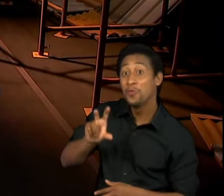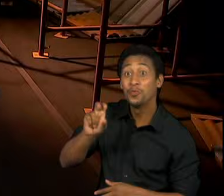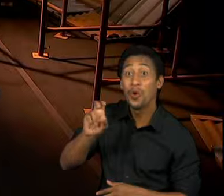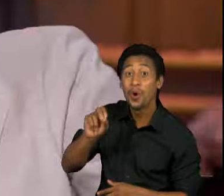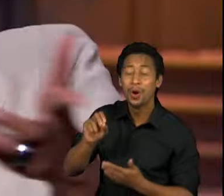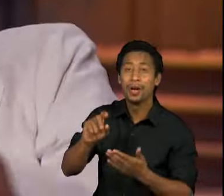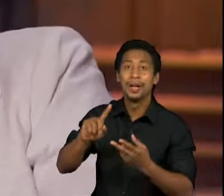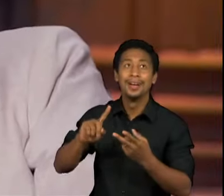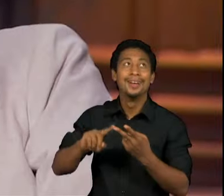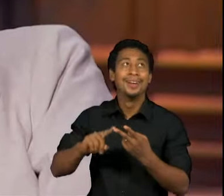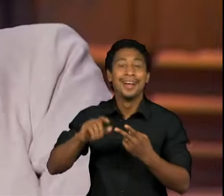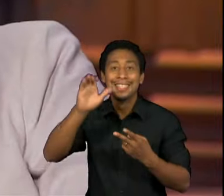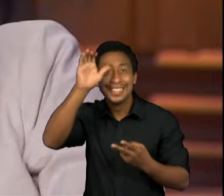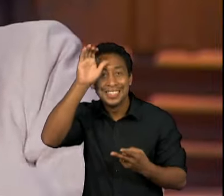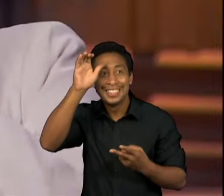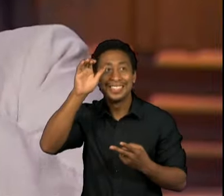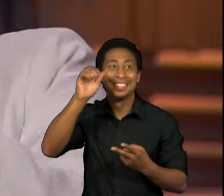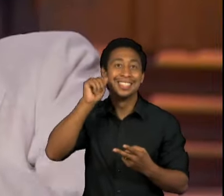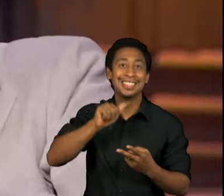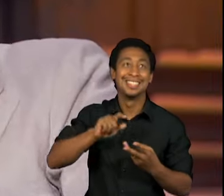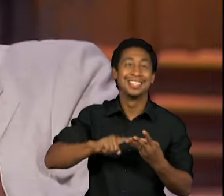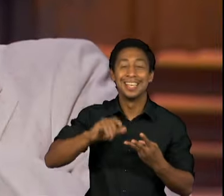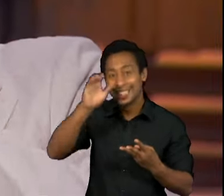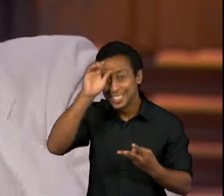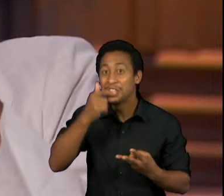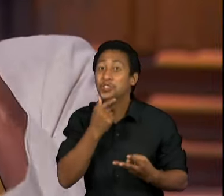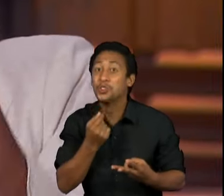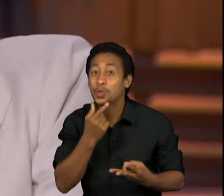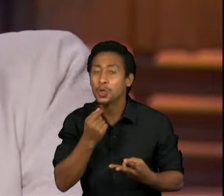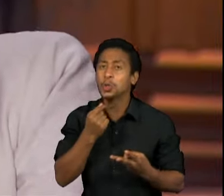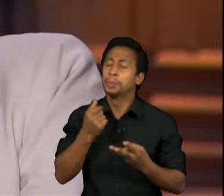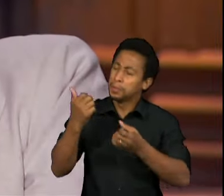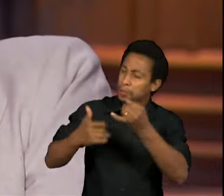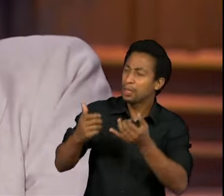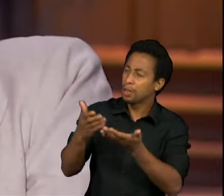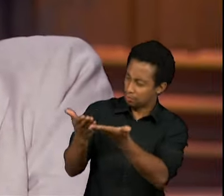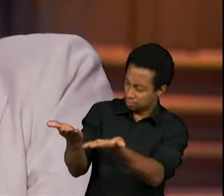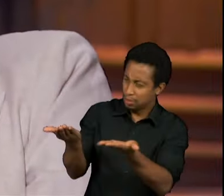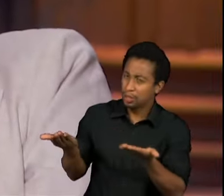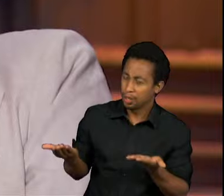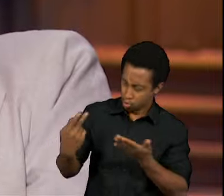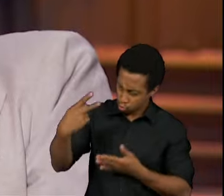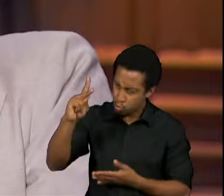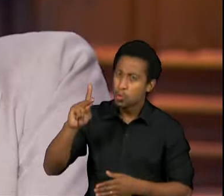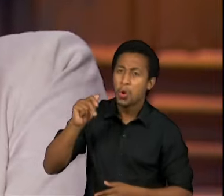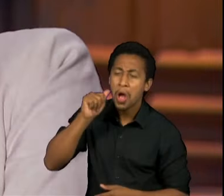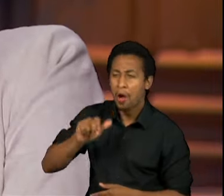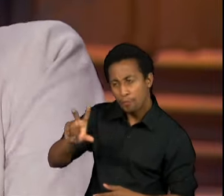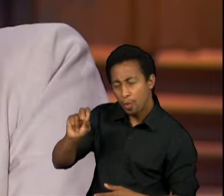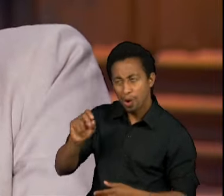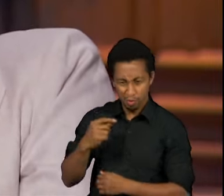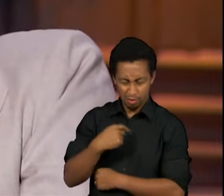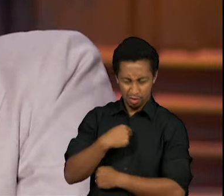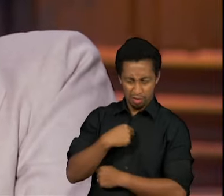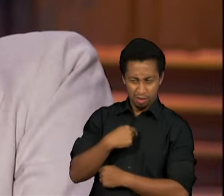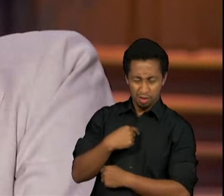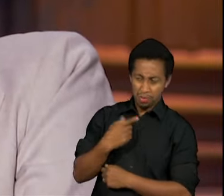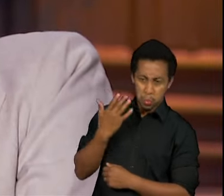é um tio não ela ia Ferreira então aí conversando com os meus tios também irmãos da minha mãe também me